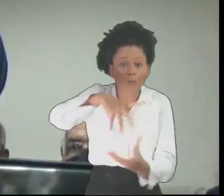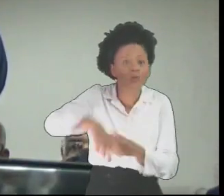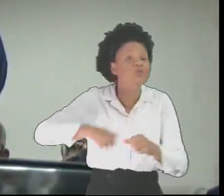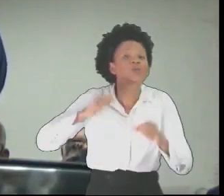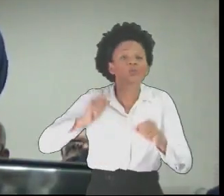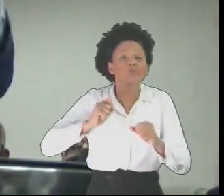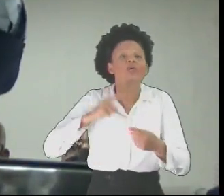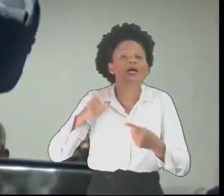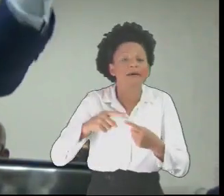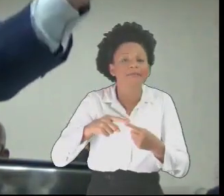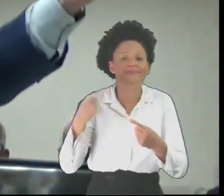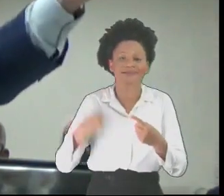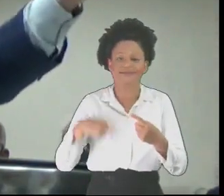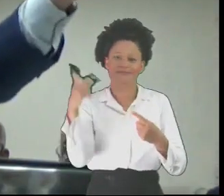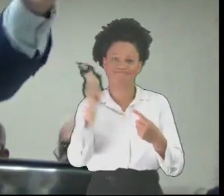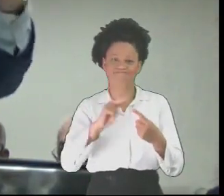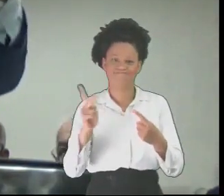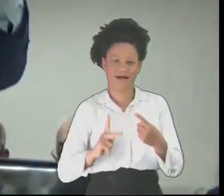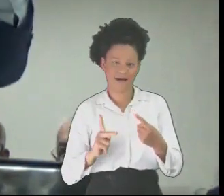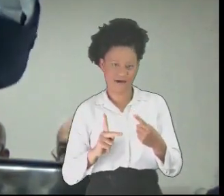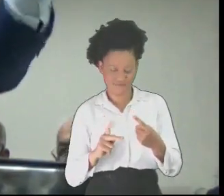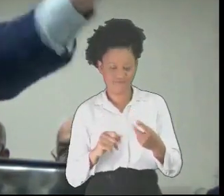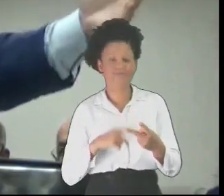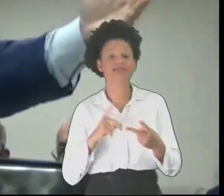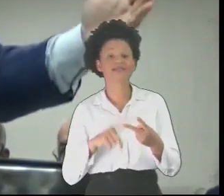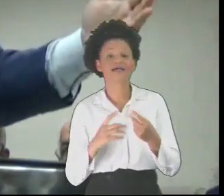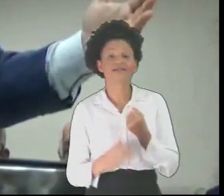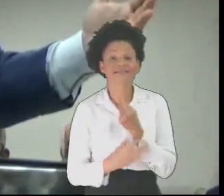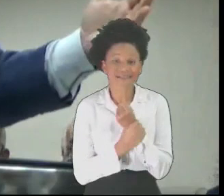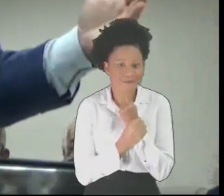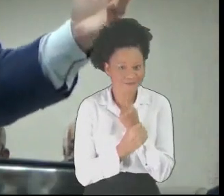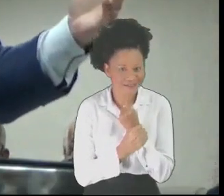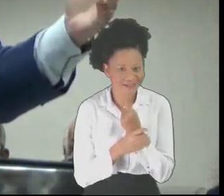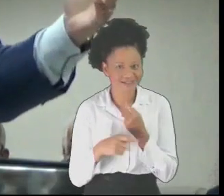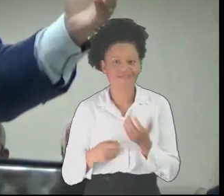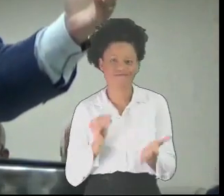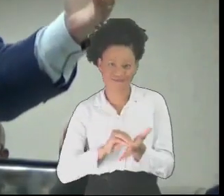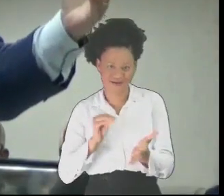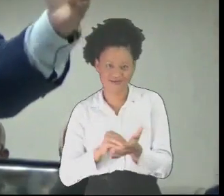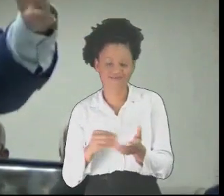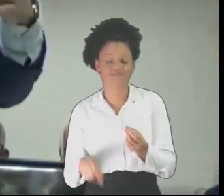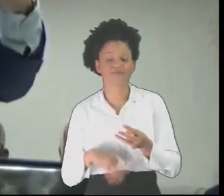hoje? Paz, segurança. O que mais?